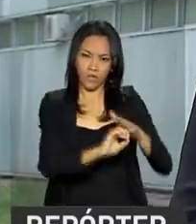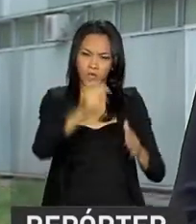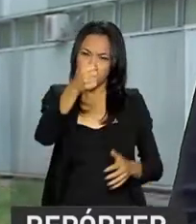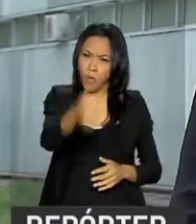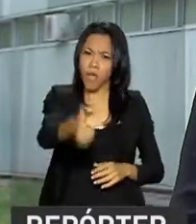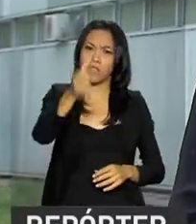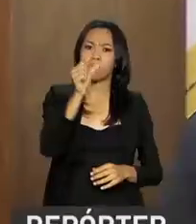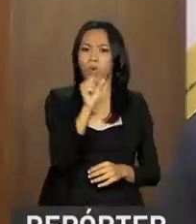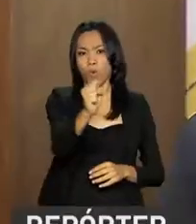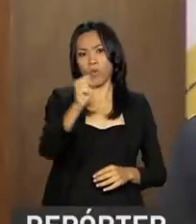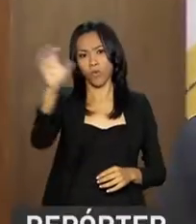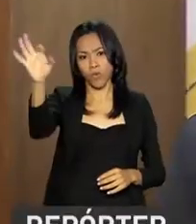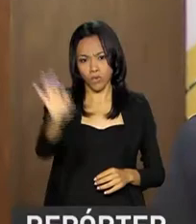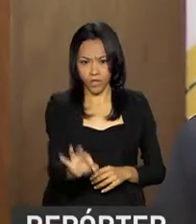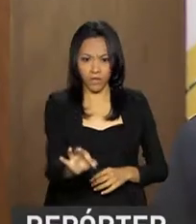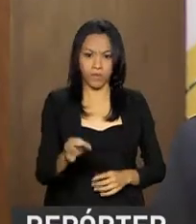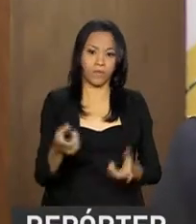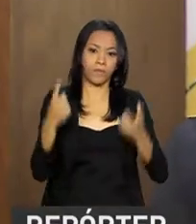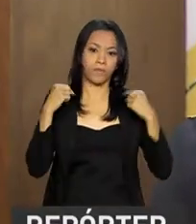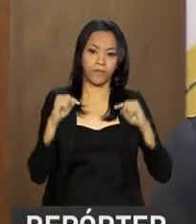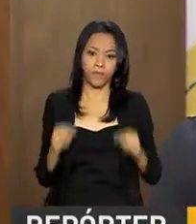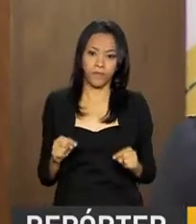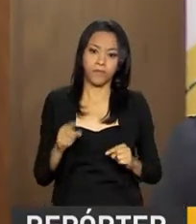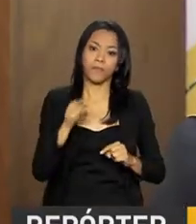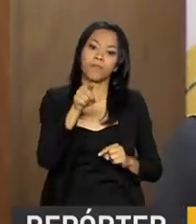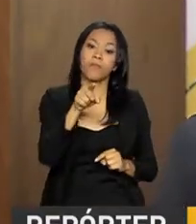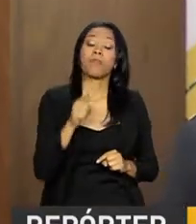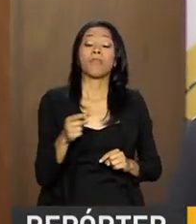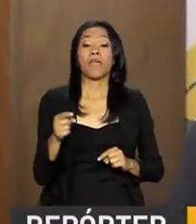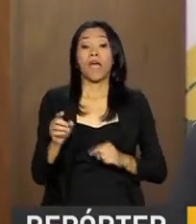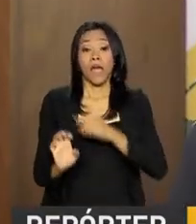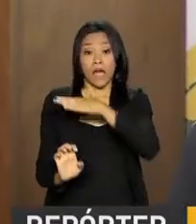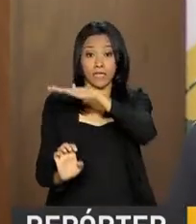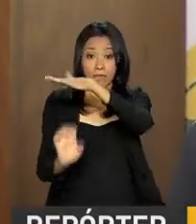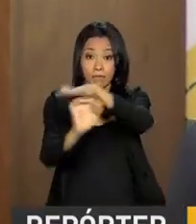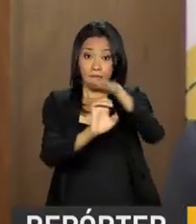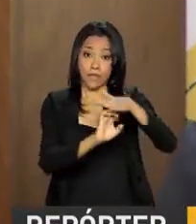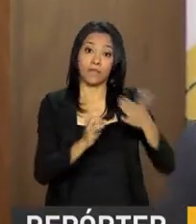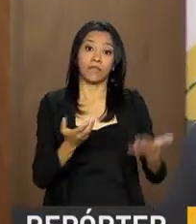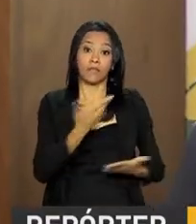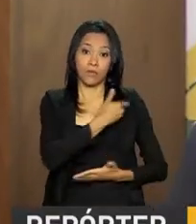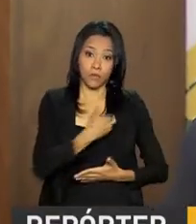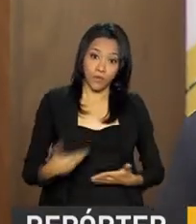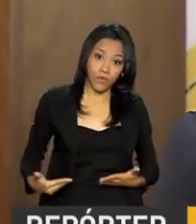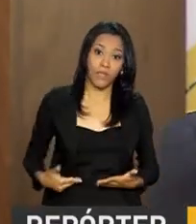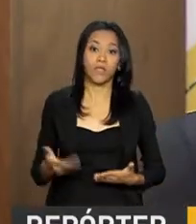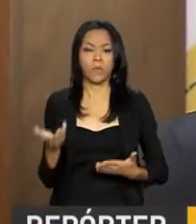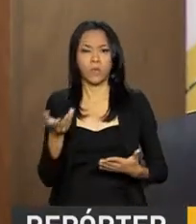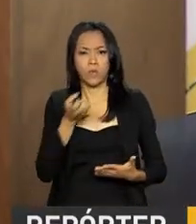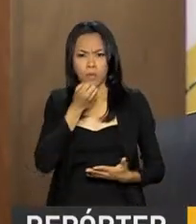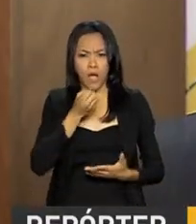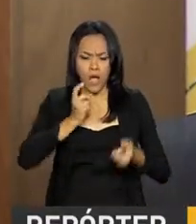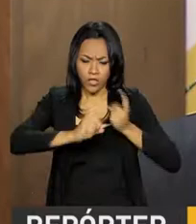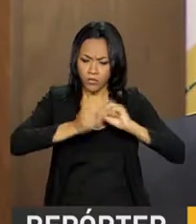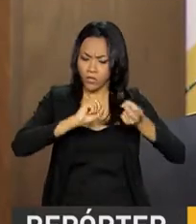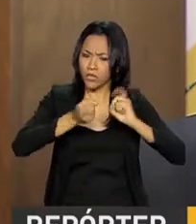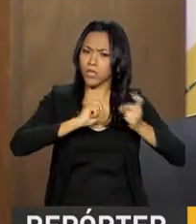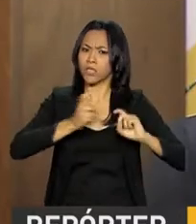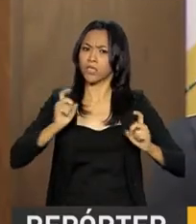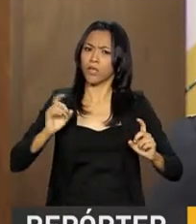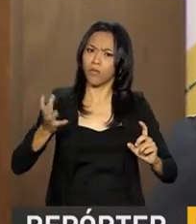8% a sustentabilidade das empresas a eficiência produtividade ou seja própria continuidade